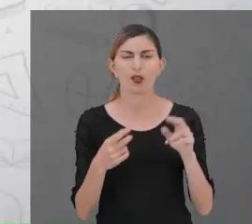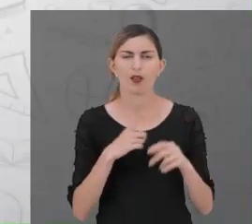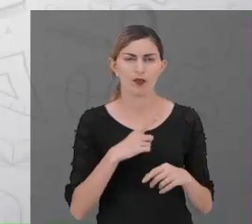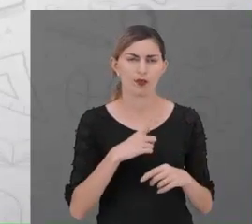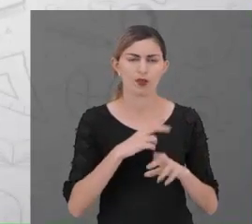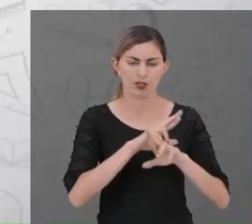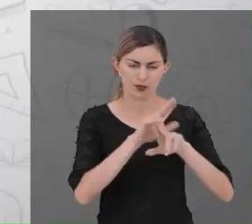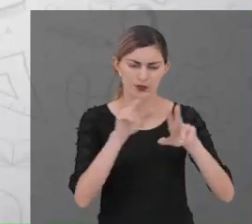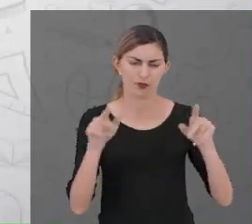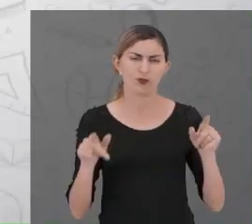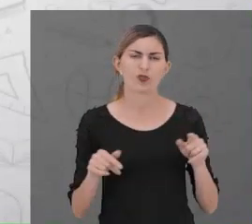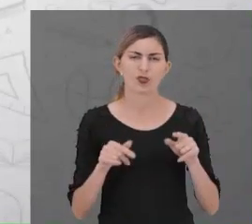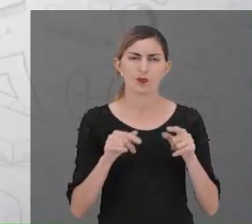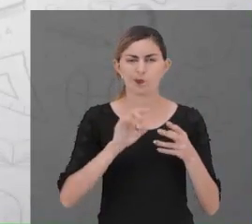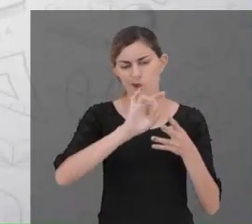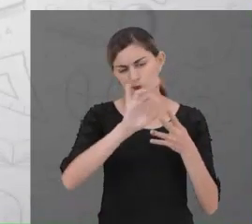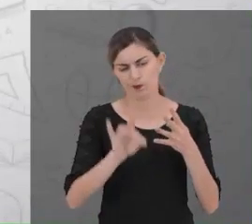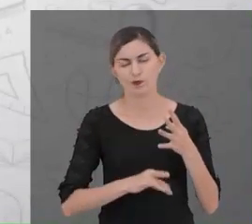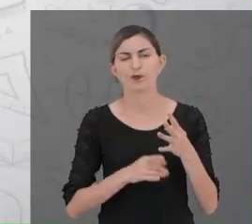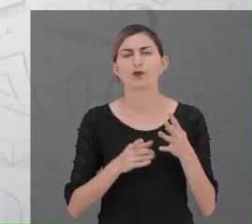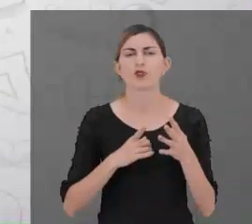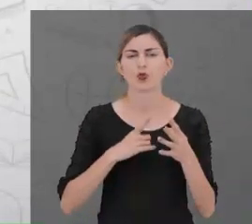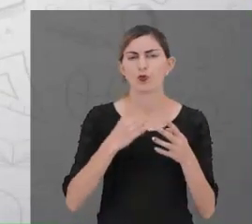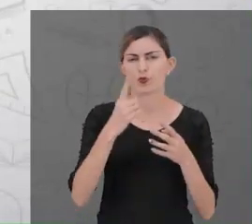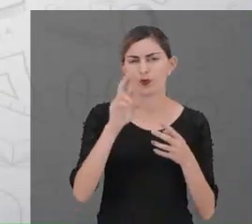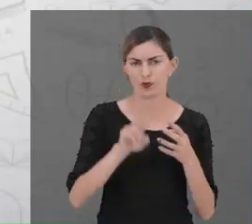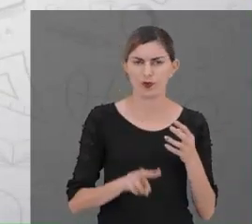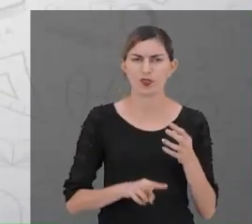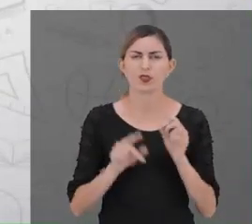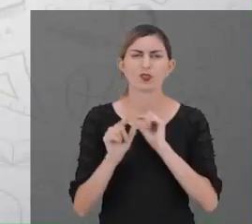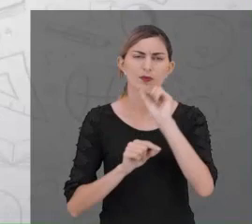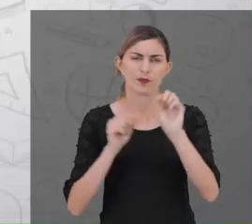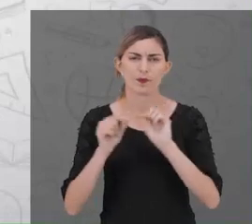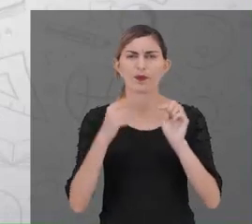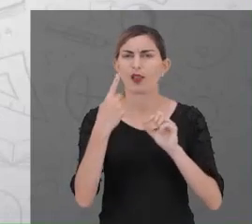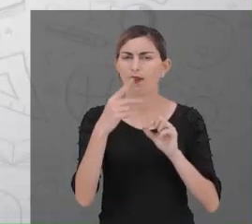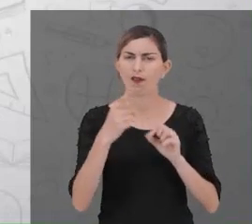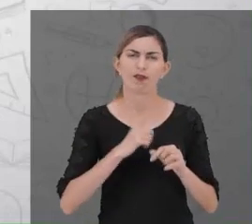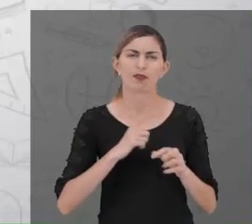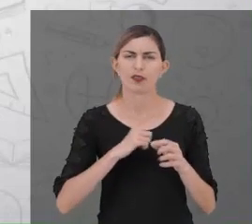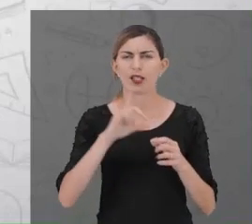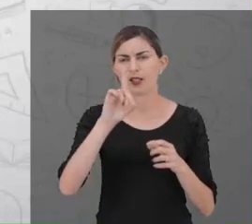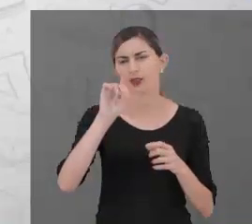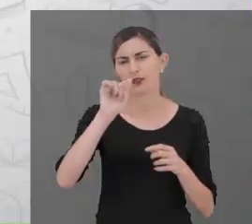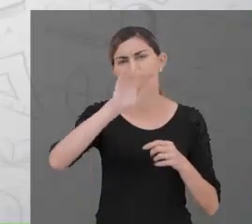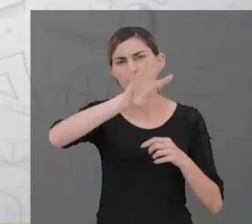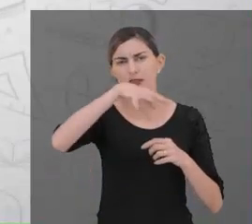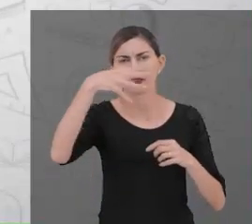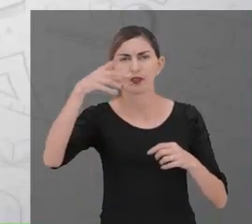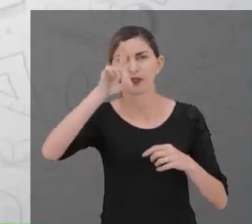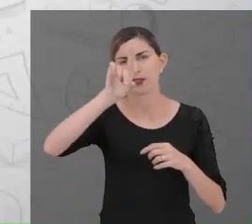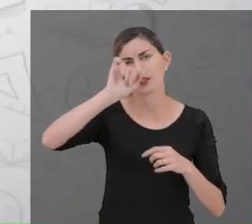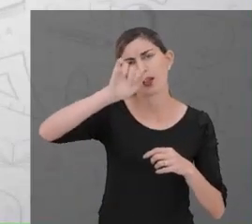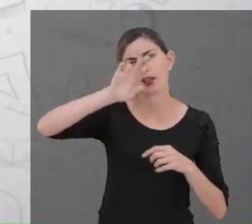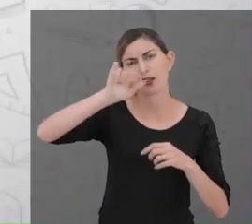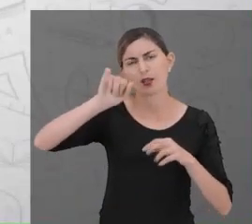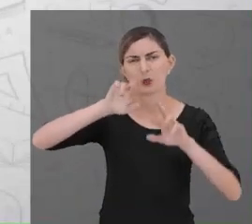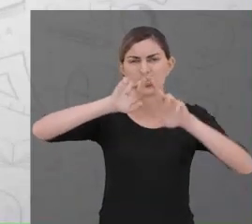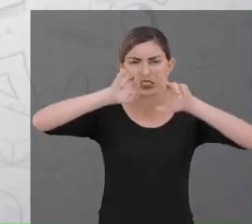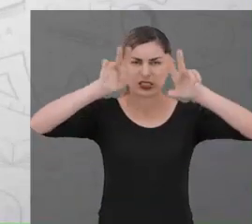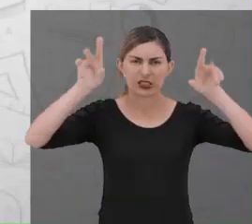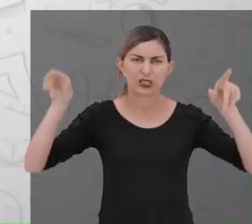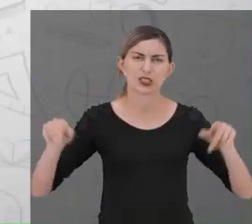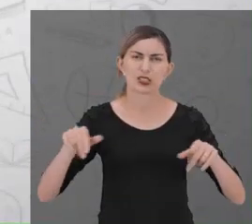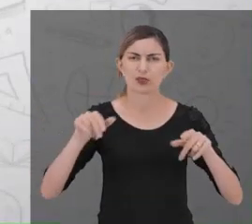ER, ela possui diversos construtores, uma vez que ela possui diagramas